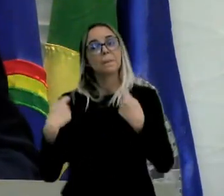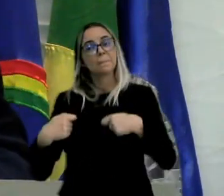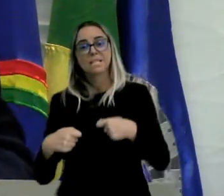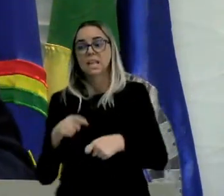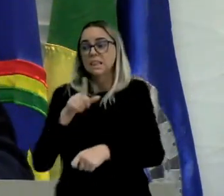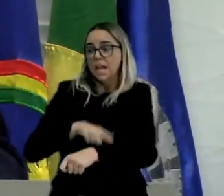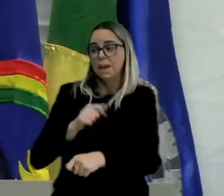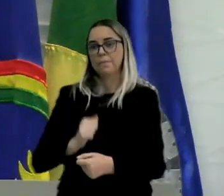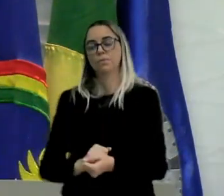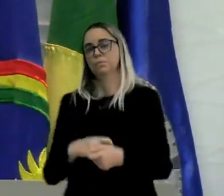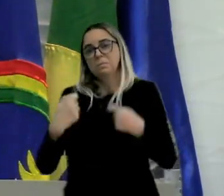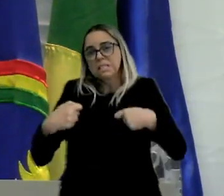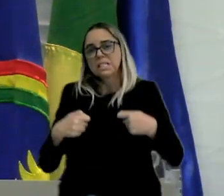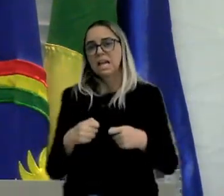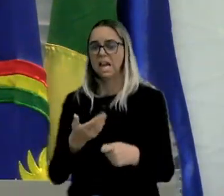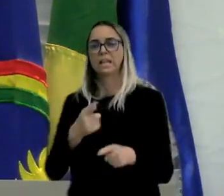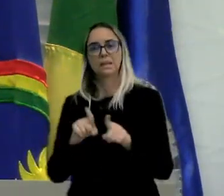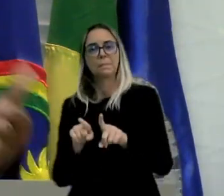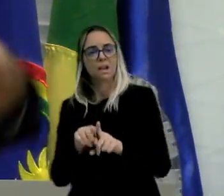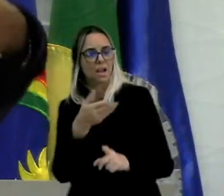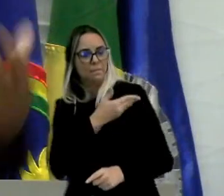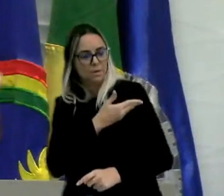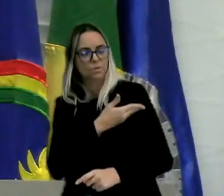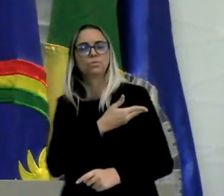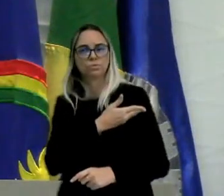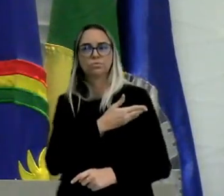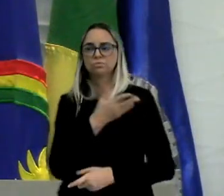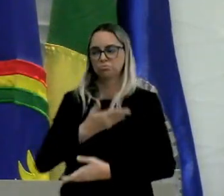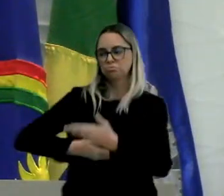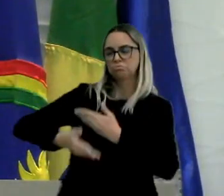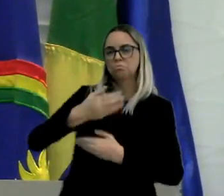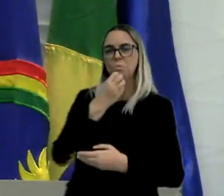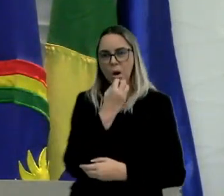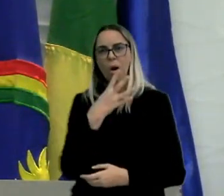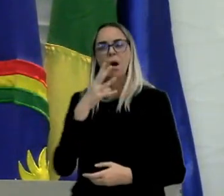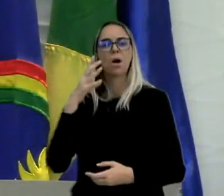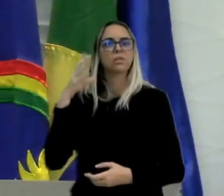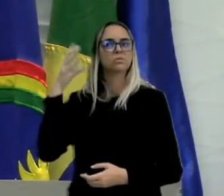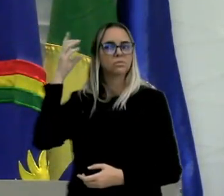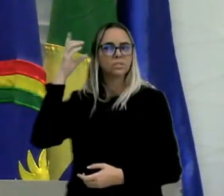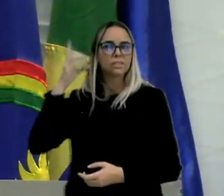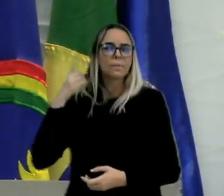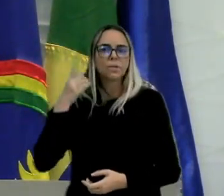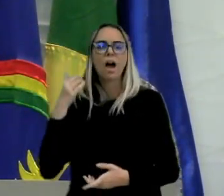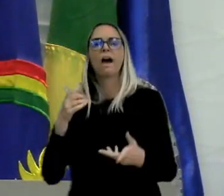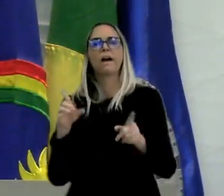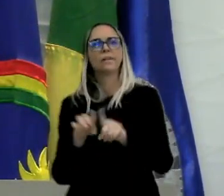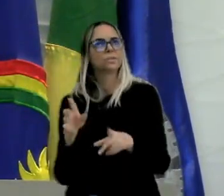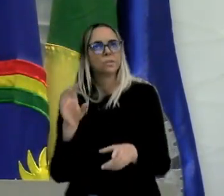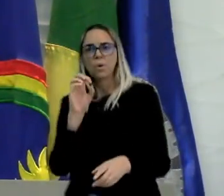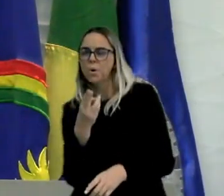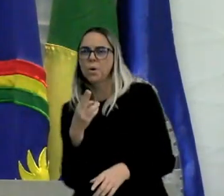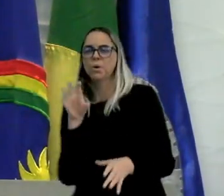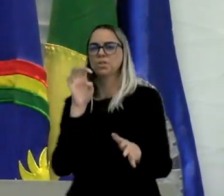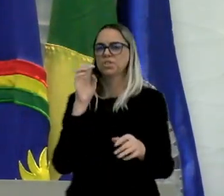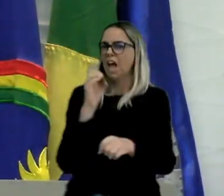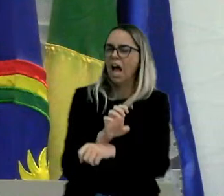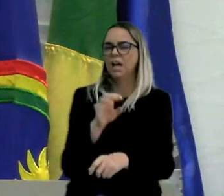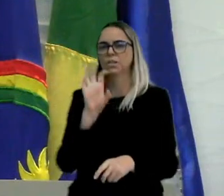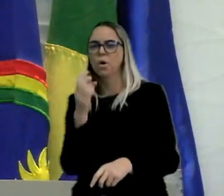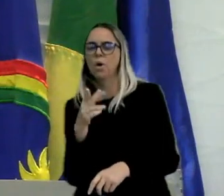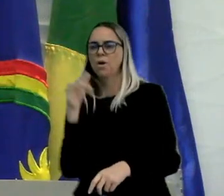tempo tem que ter amizade tem que ter bons deputado federal estadual para poder